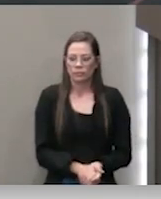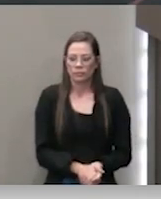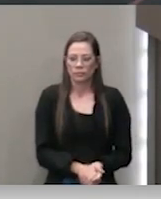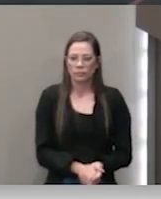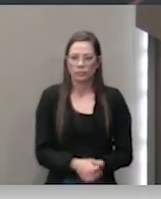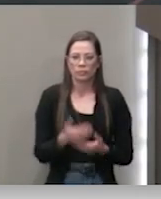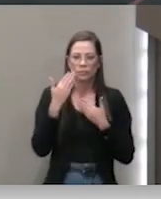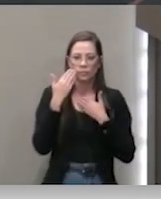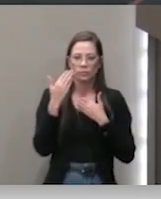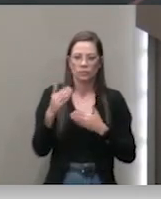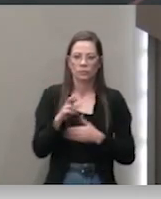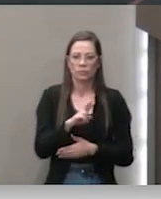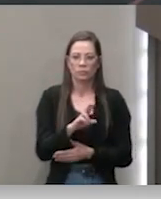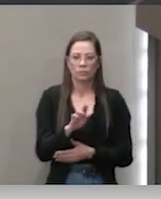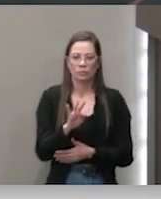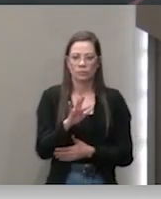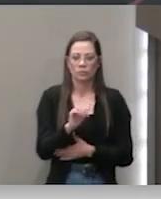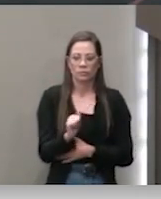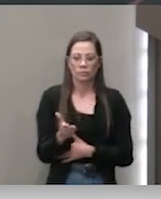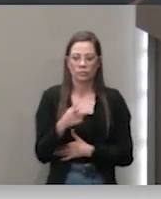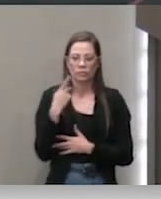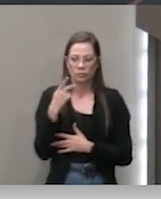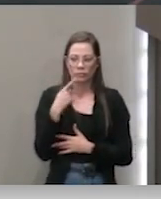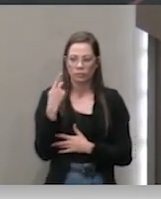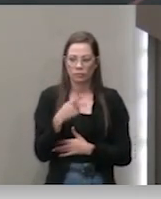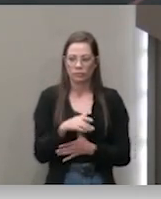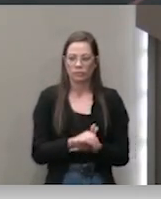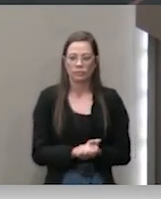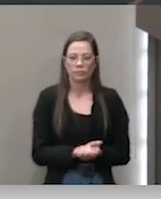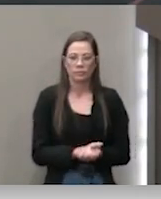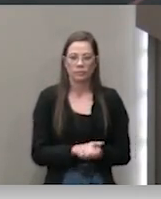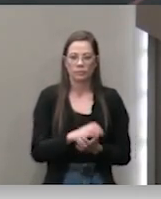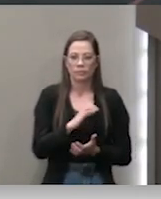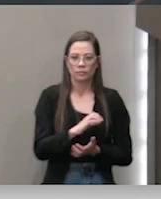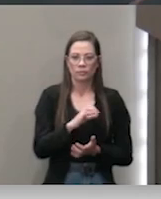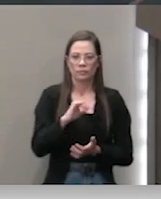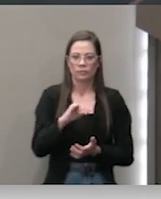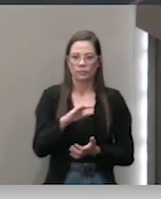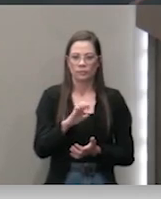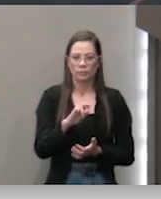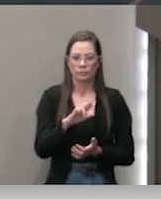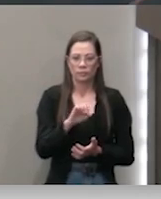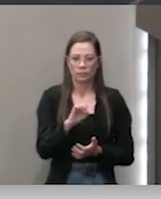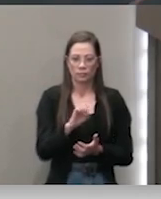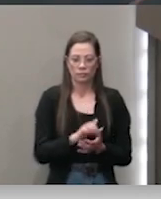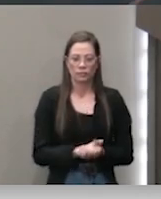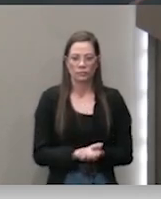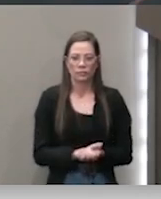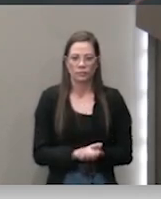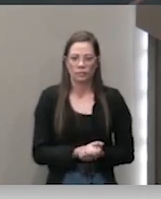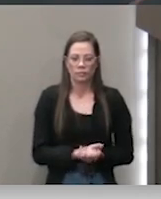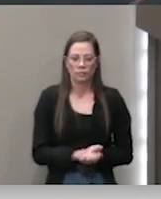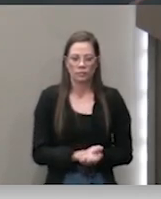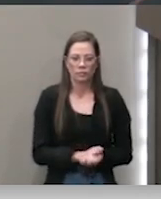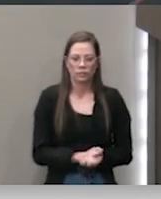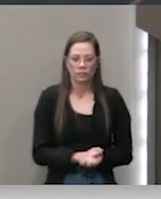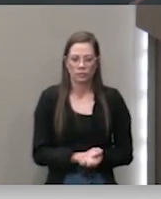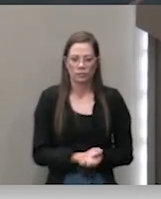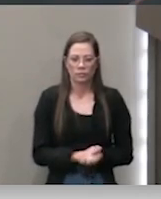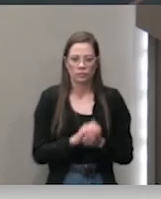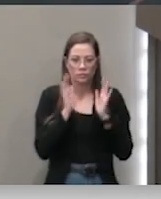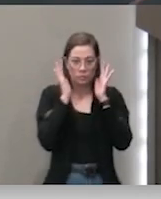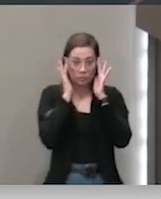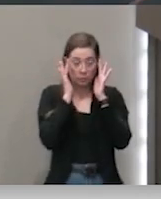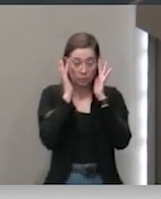Obrigado, vereador Rufa. Vereador Cícero Ramon, Pedroso Martins, Cícero da